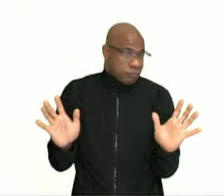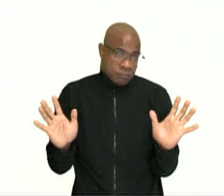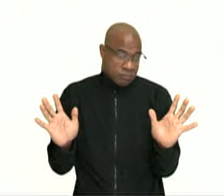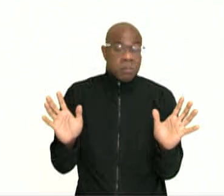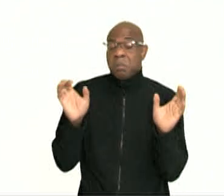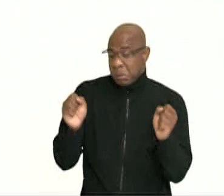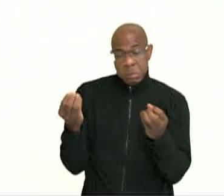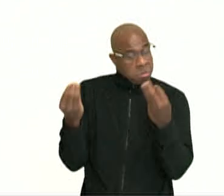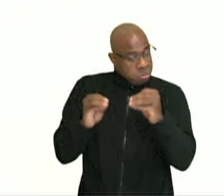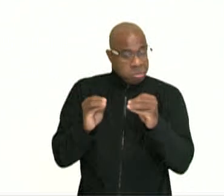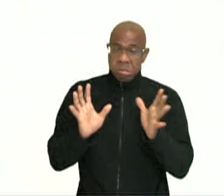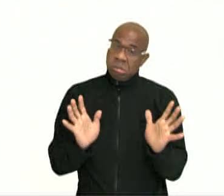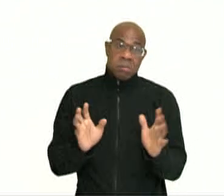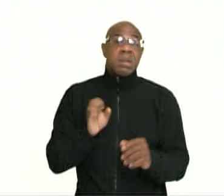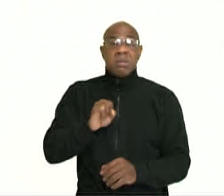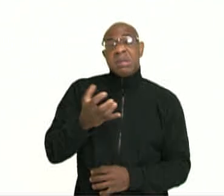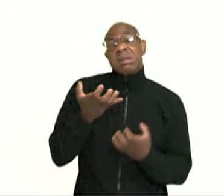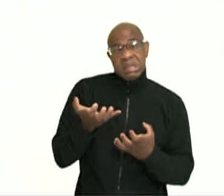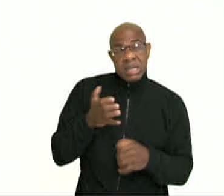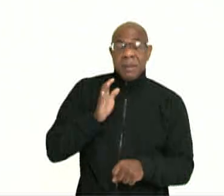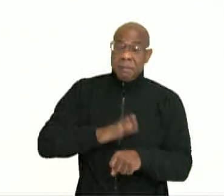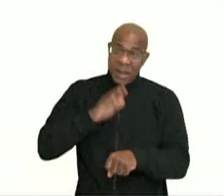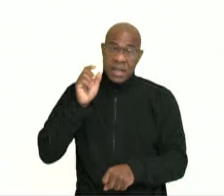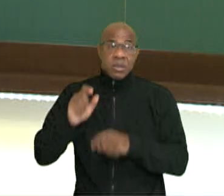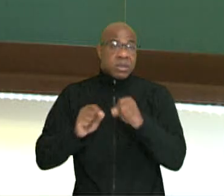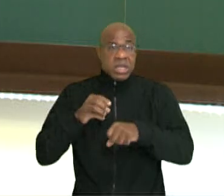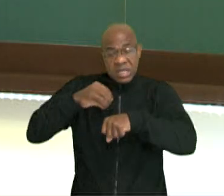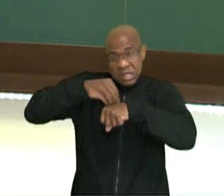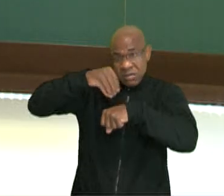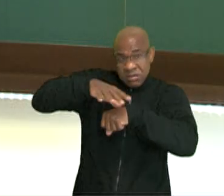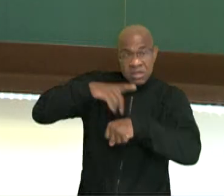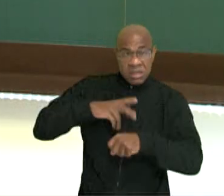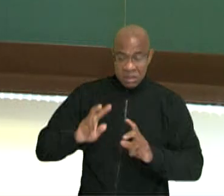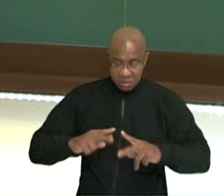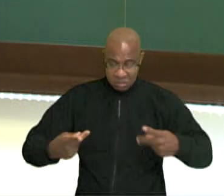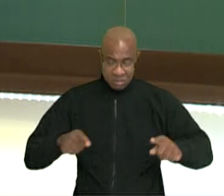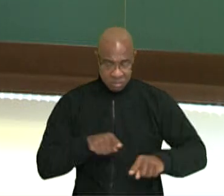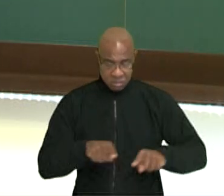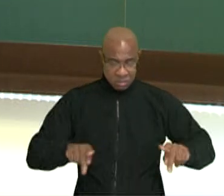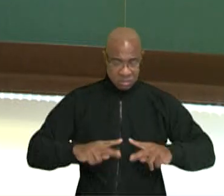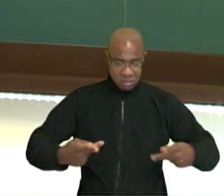em frente. Então, se você quiser saber mais sobre essas dicas, está aqui, ó,